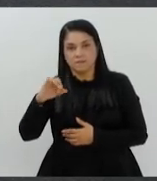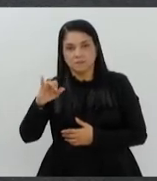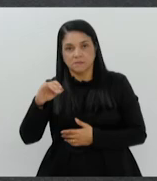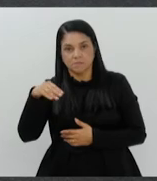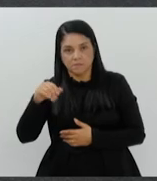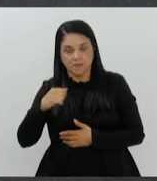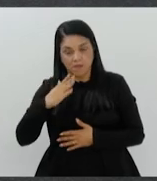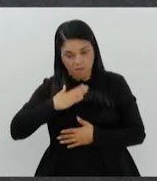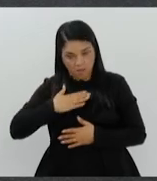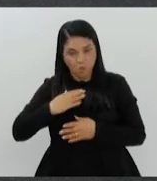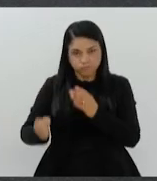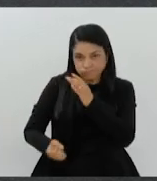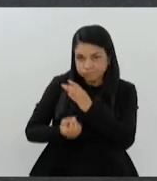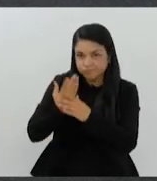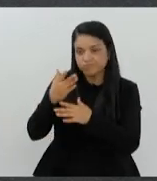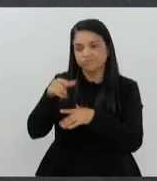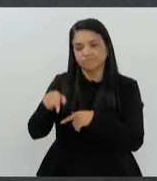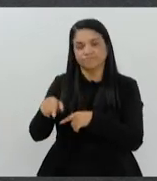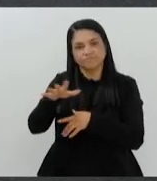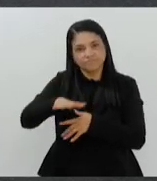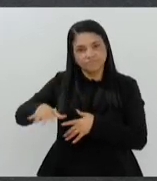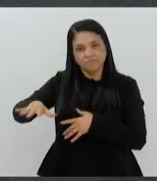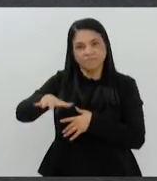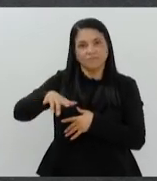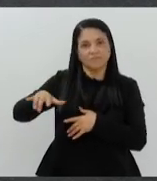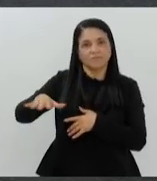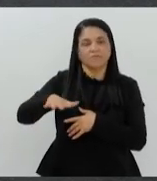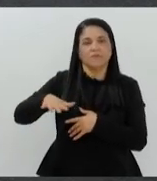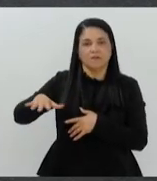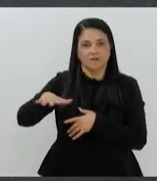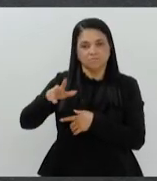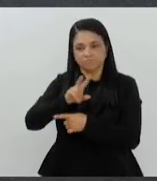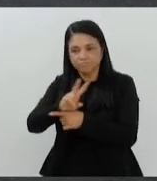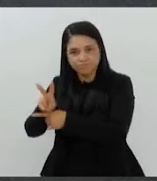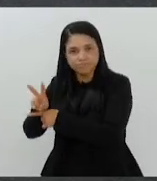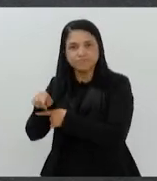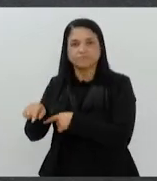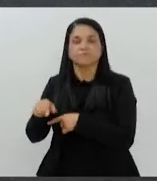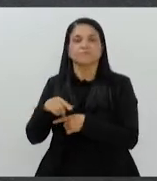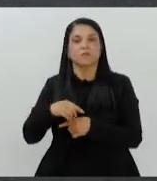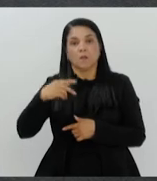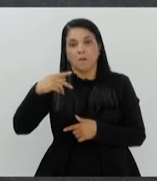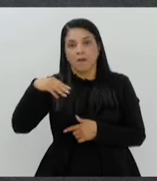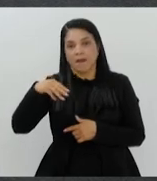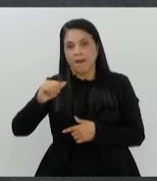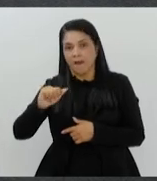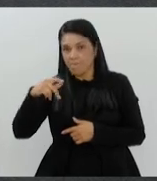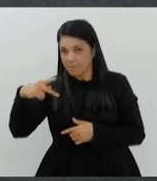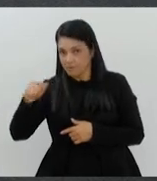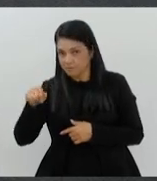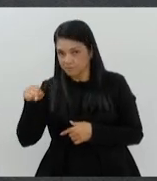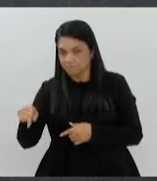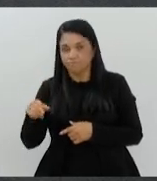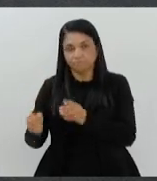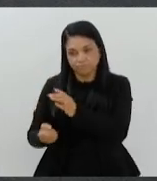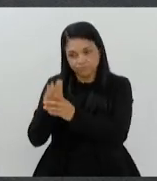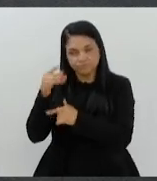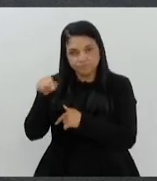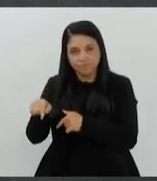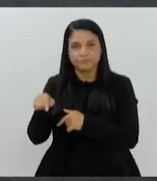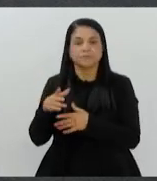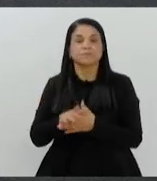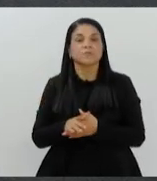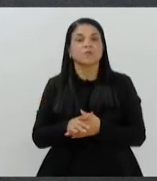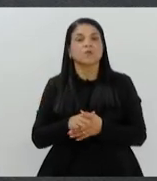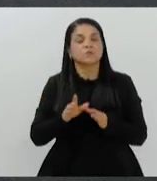ele tem uma importância muito grande para toda a região. Quando a gente declara que um